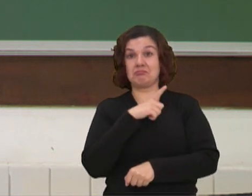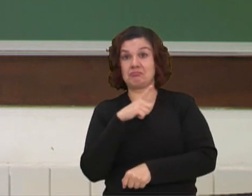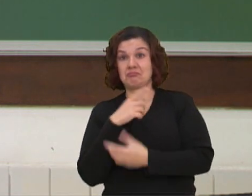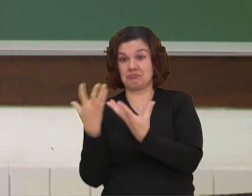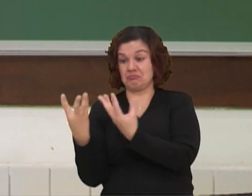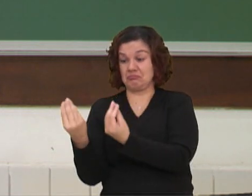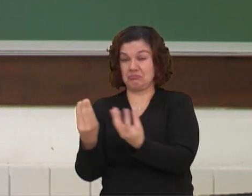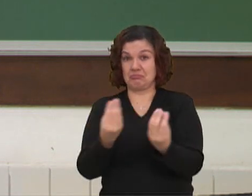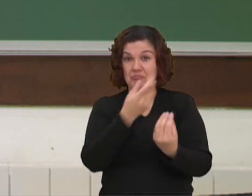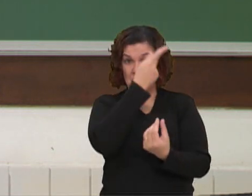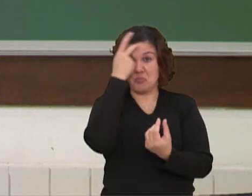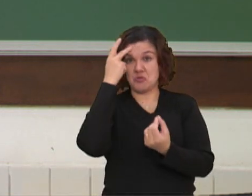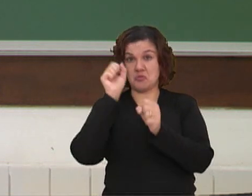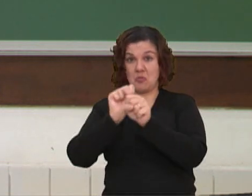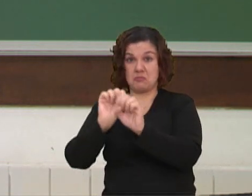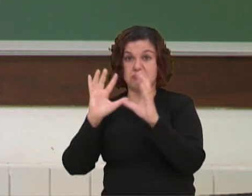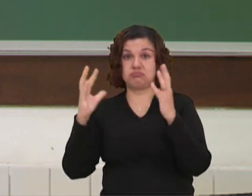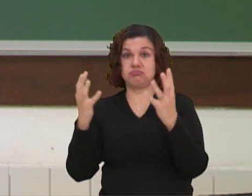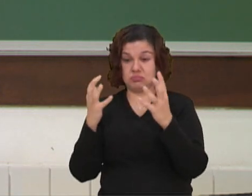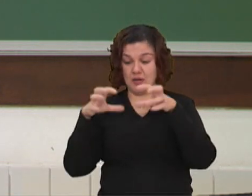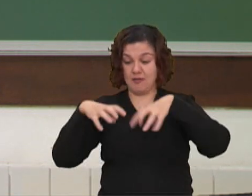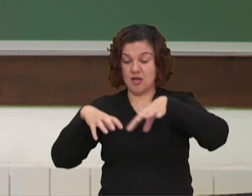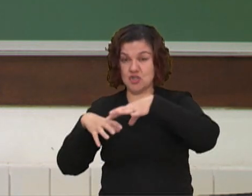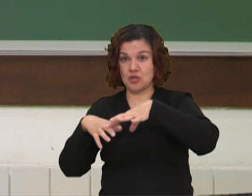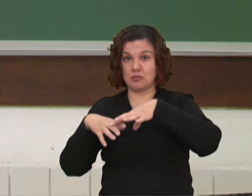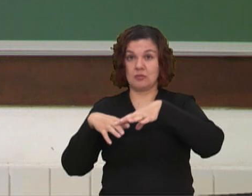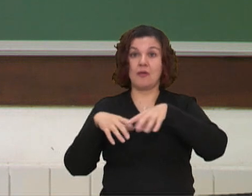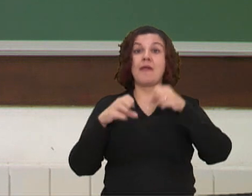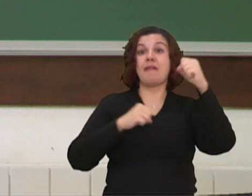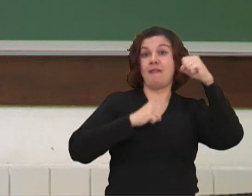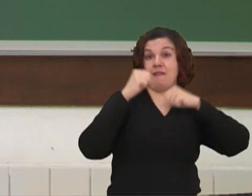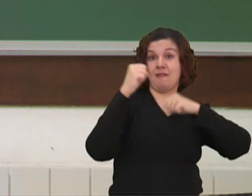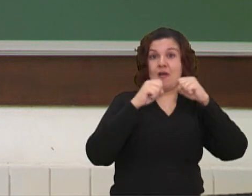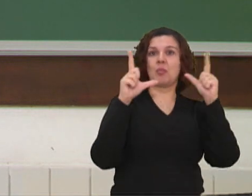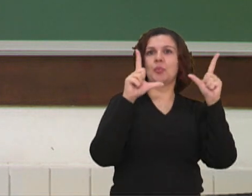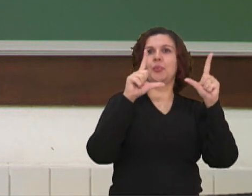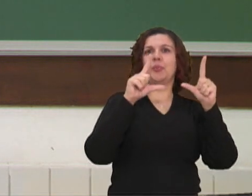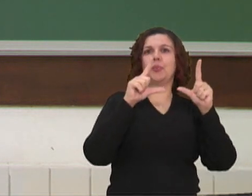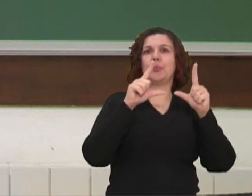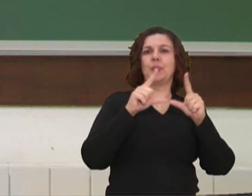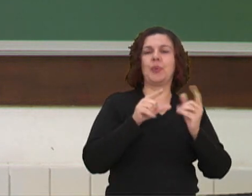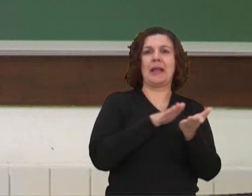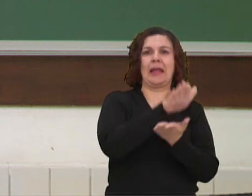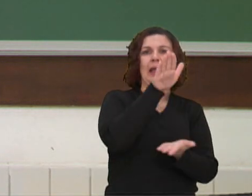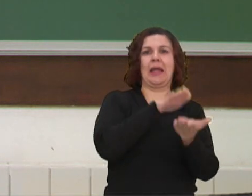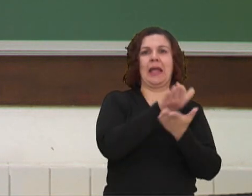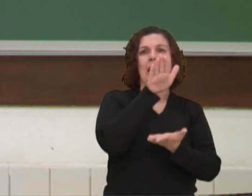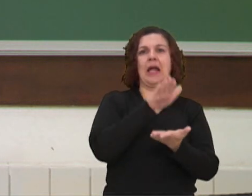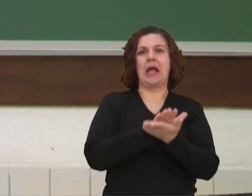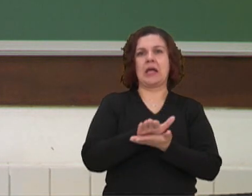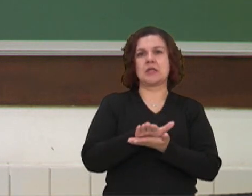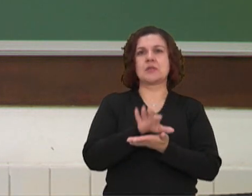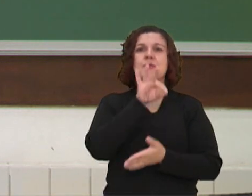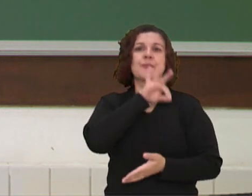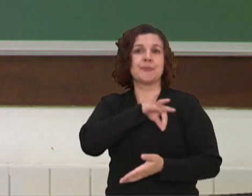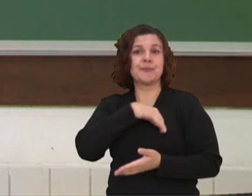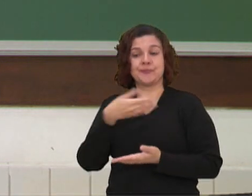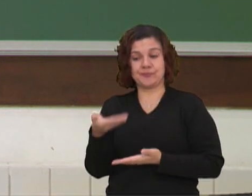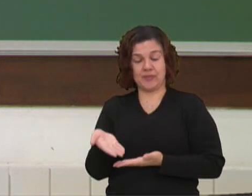naquele local e as indústrias queriam reduzir os seus gastos, principalmente com mão de obra.